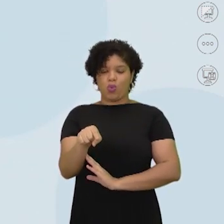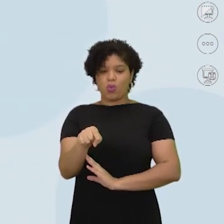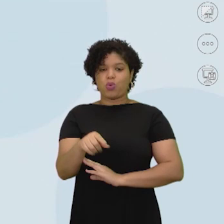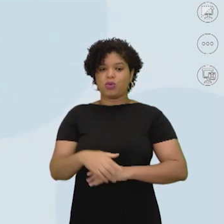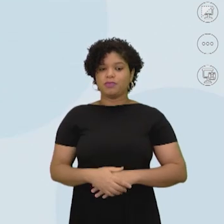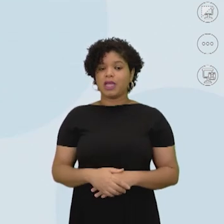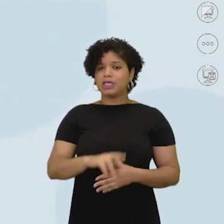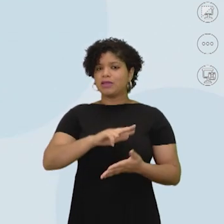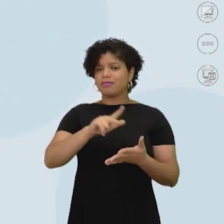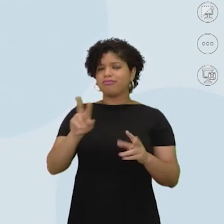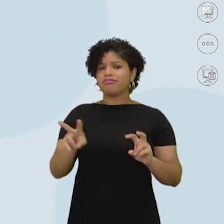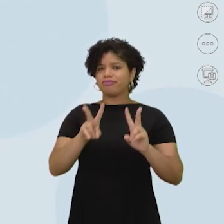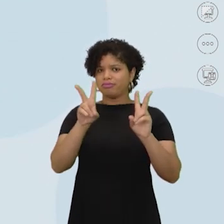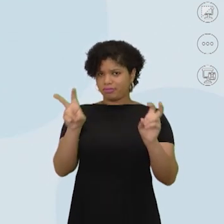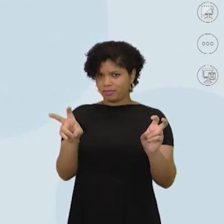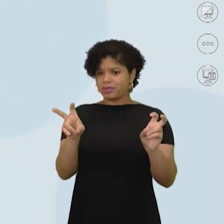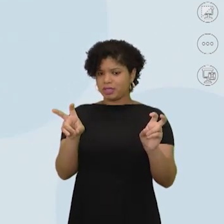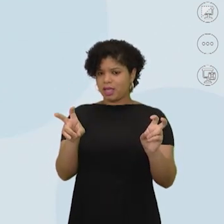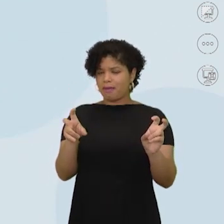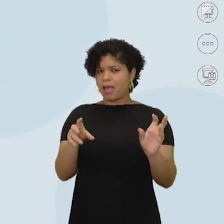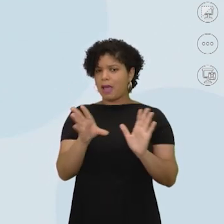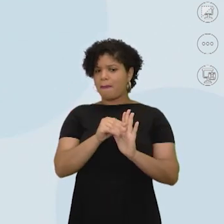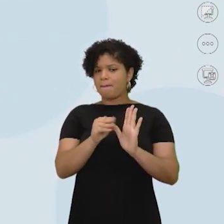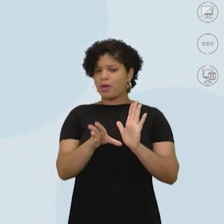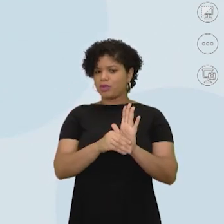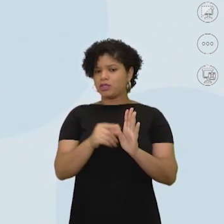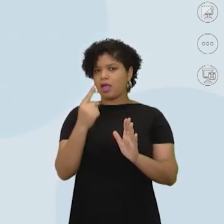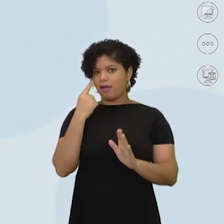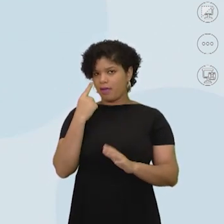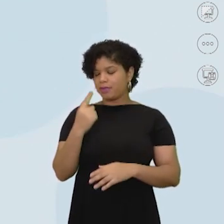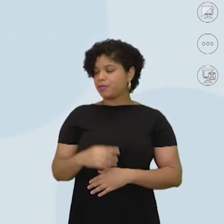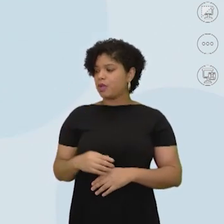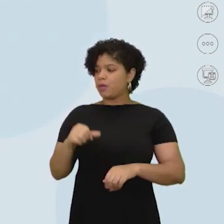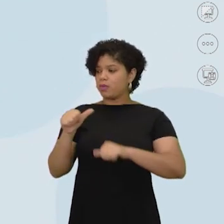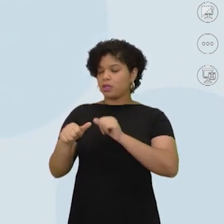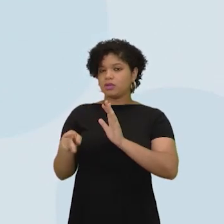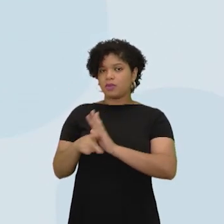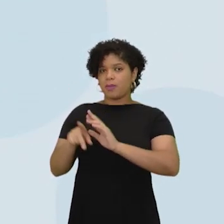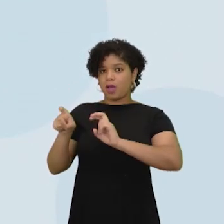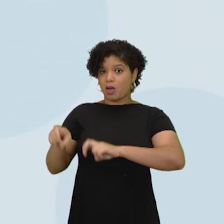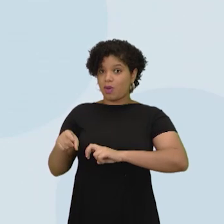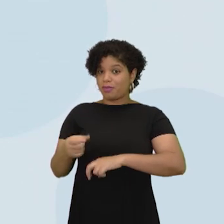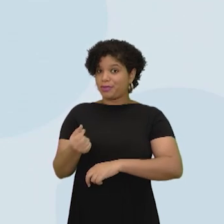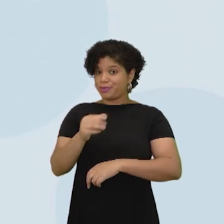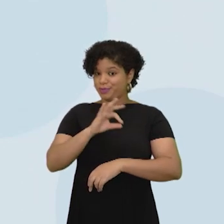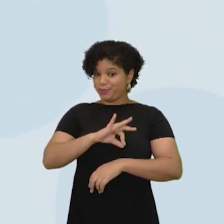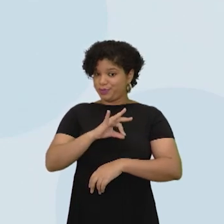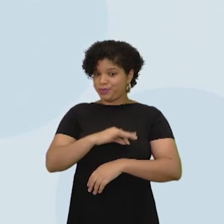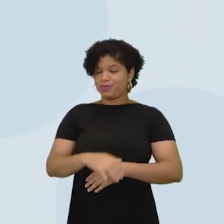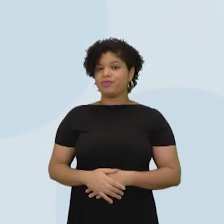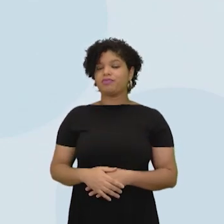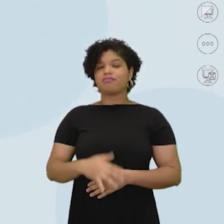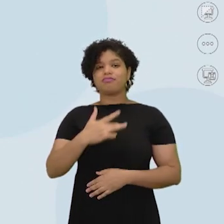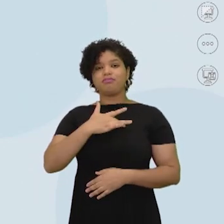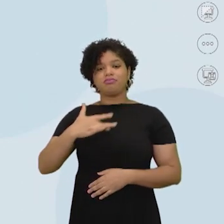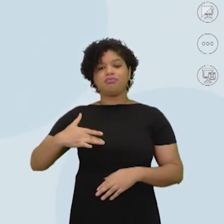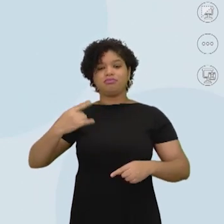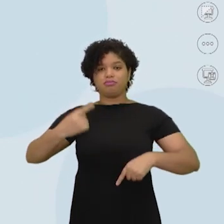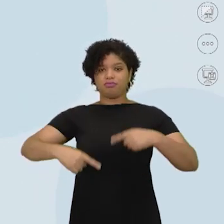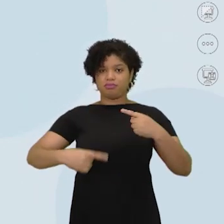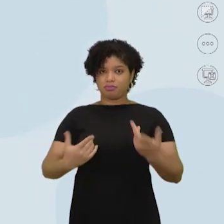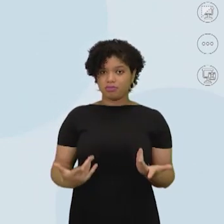emendas populares. E aí vamos ver quais foram. Reforma agrária, saúde pública,